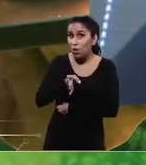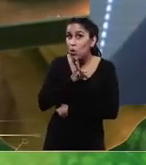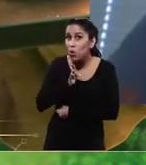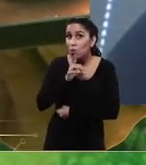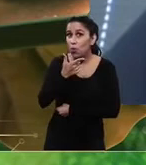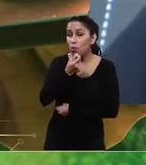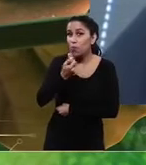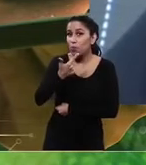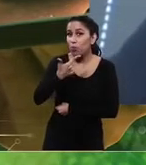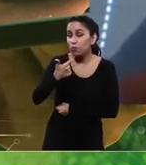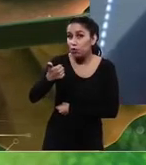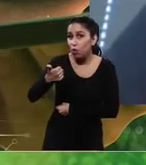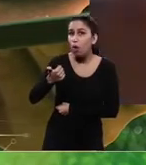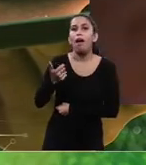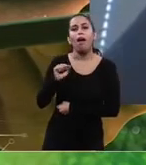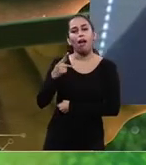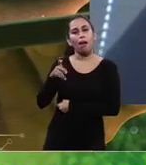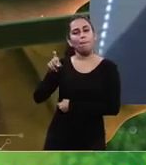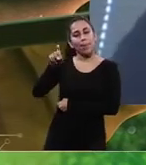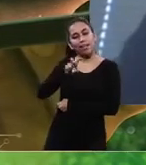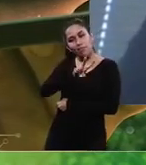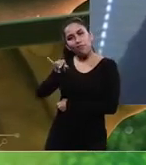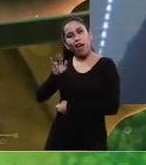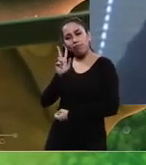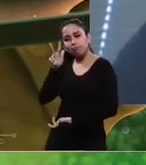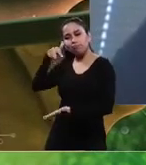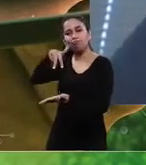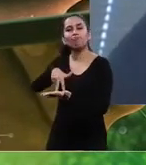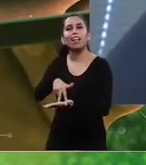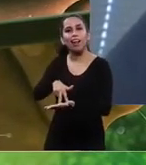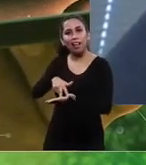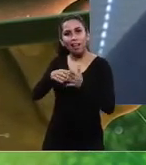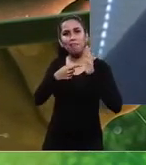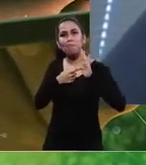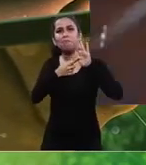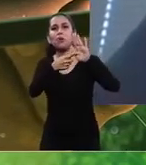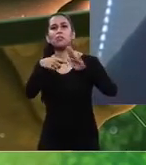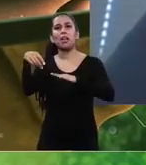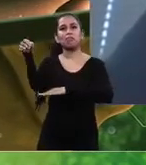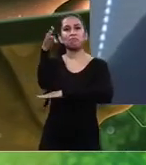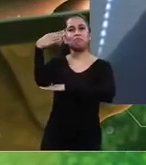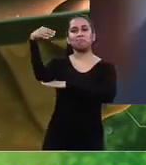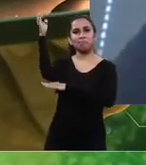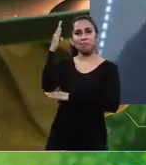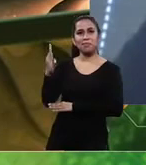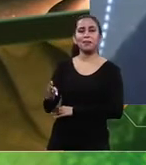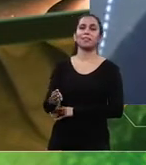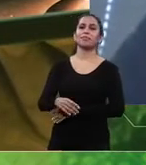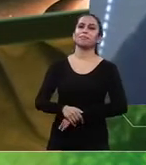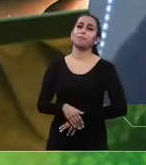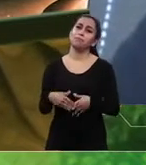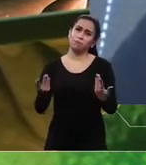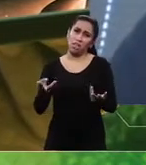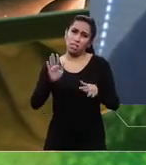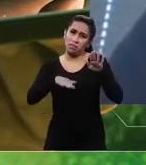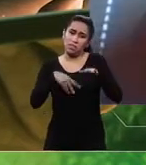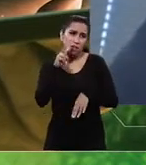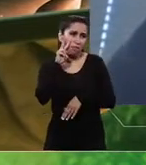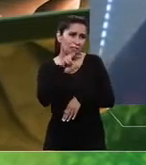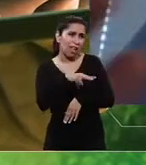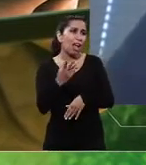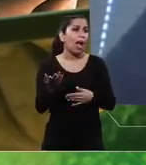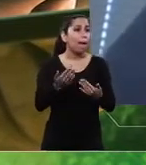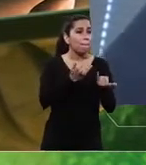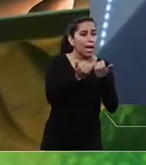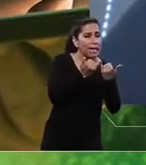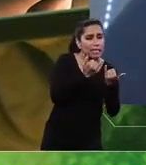lá, cravando a bandeira brasileira, criando uma narrativa. A gente sabe que às vezes parecer ser é mais importante do que ser, né?